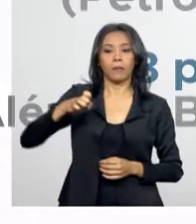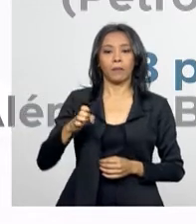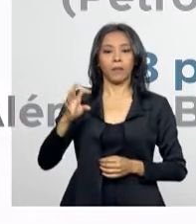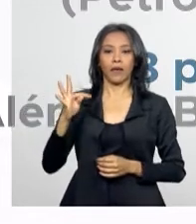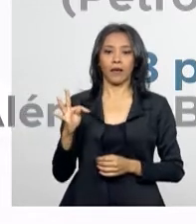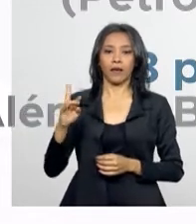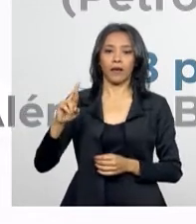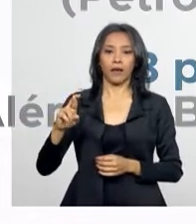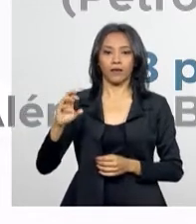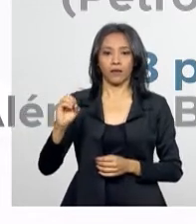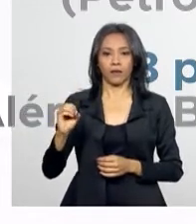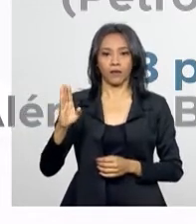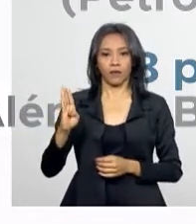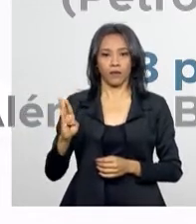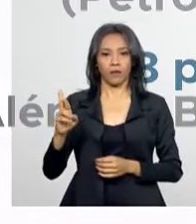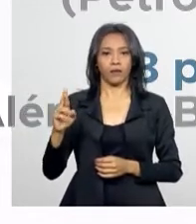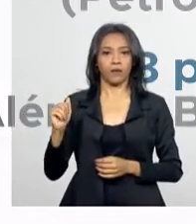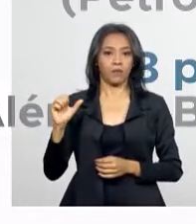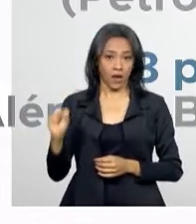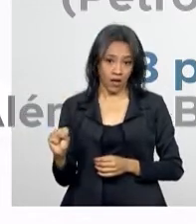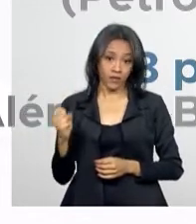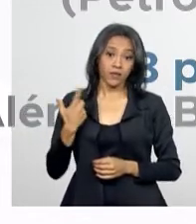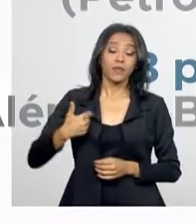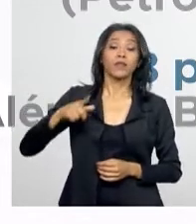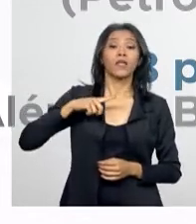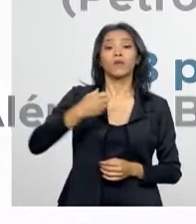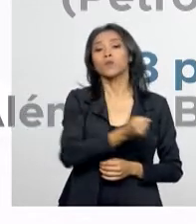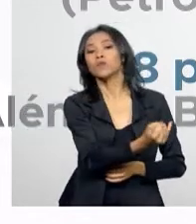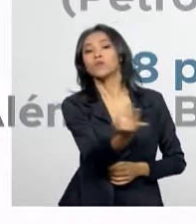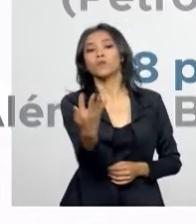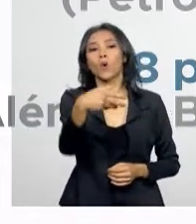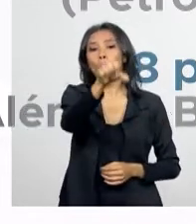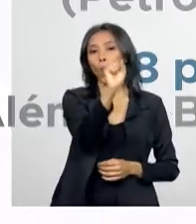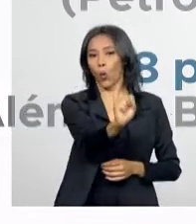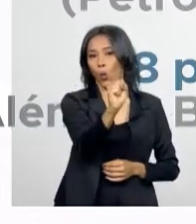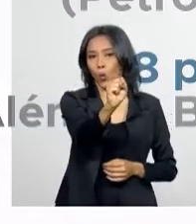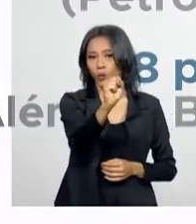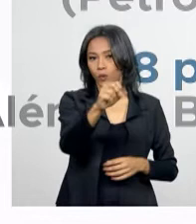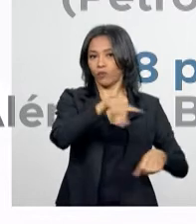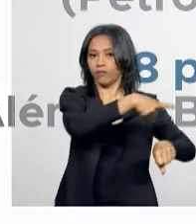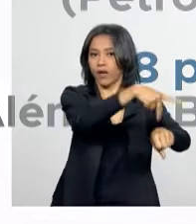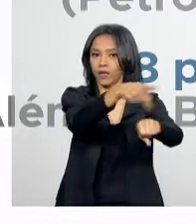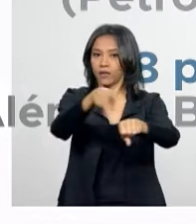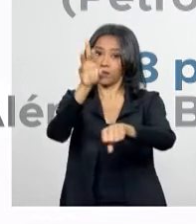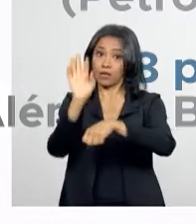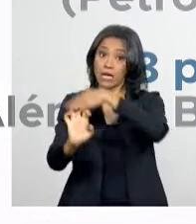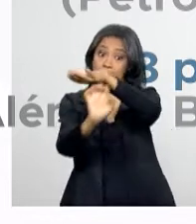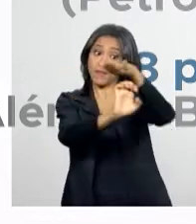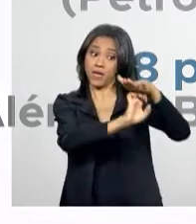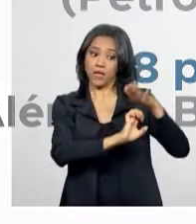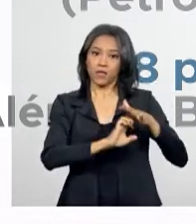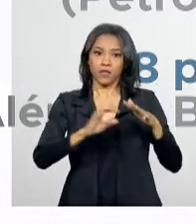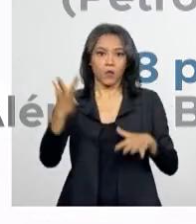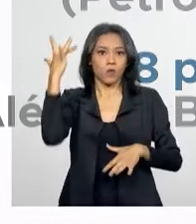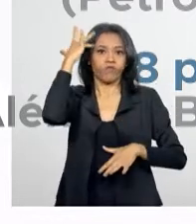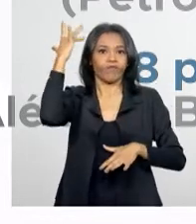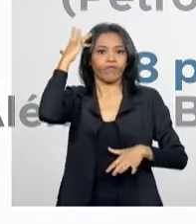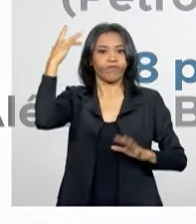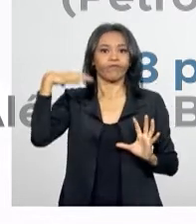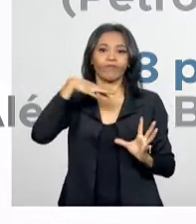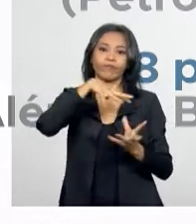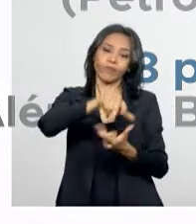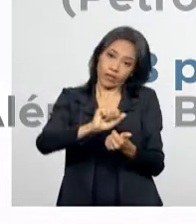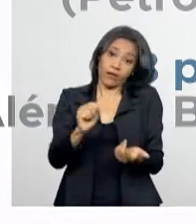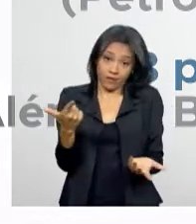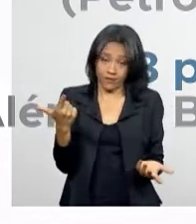nós temos oito países essas empresas representam oito países são grandes petroleiras internacionais além do brasil